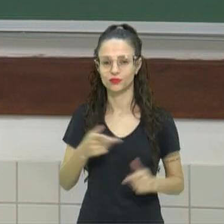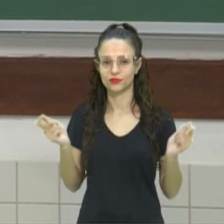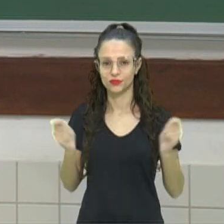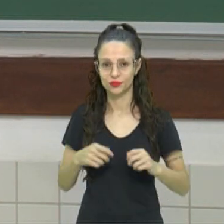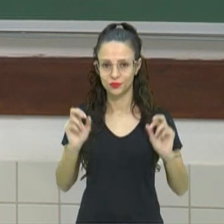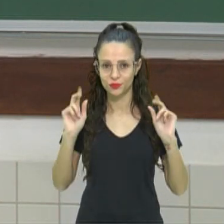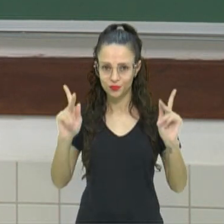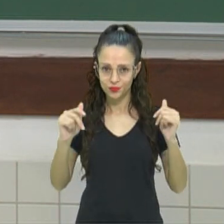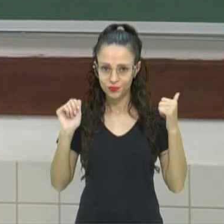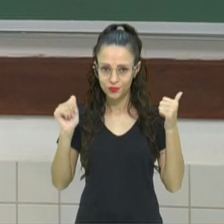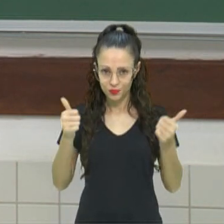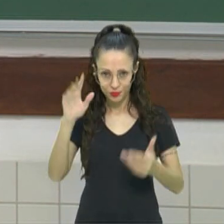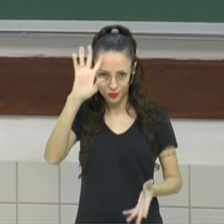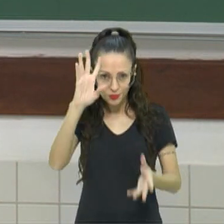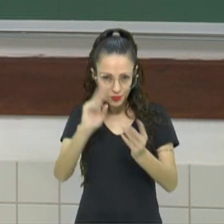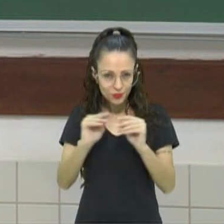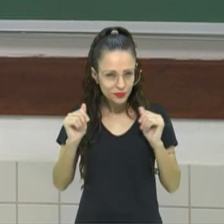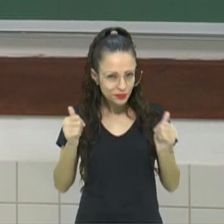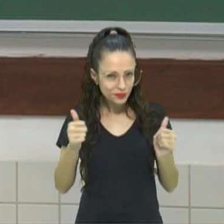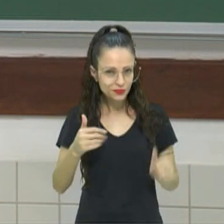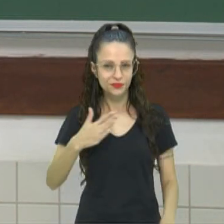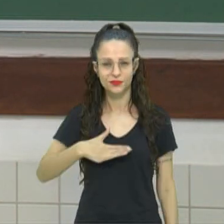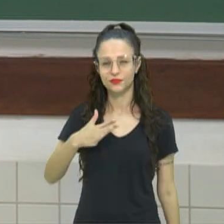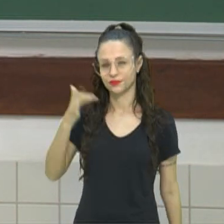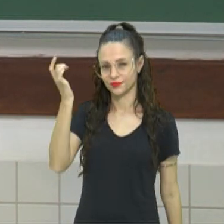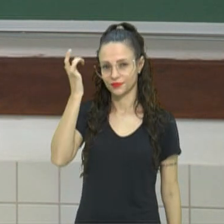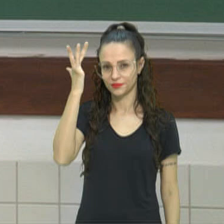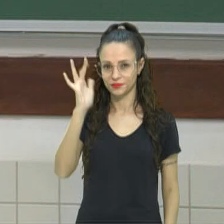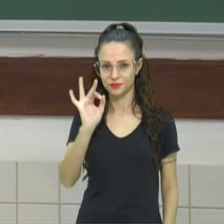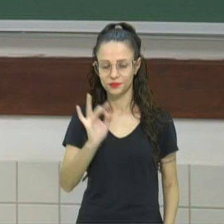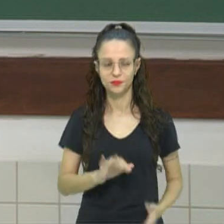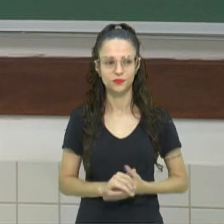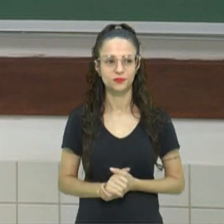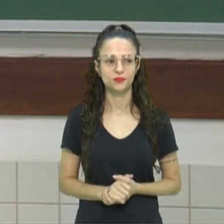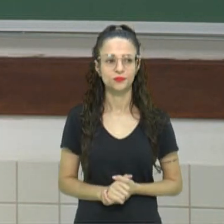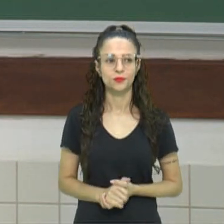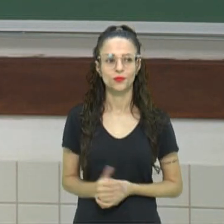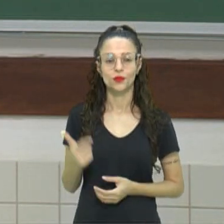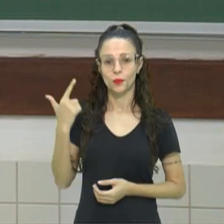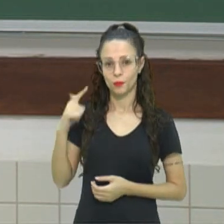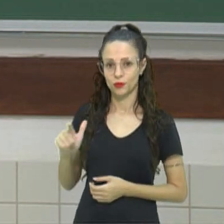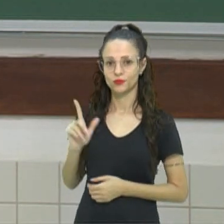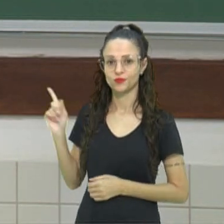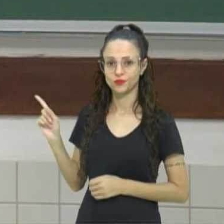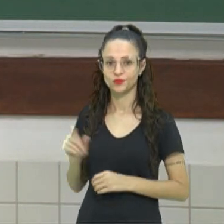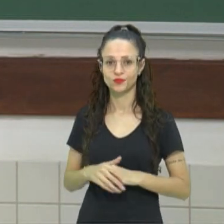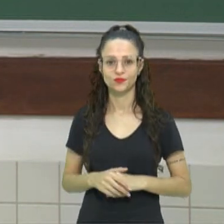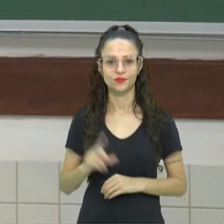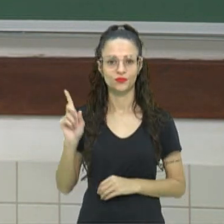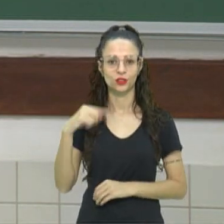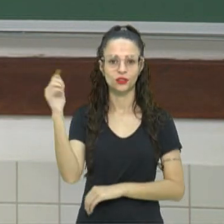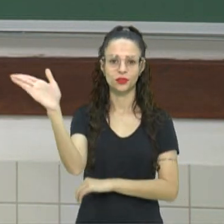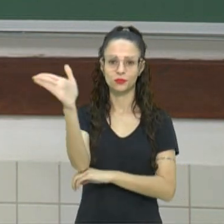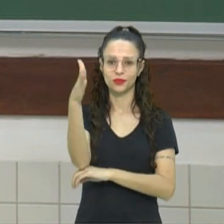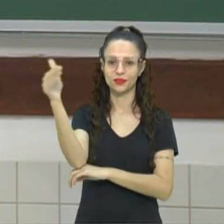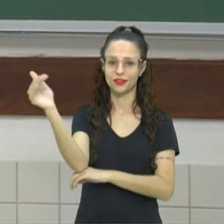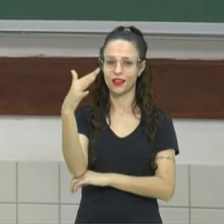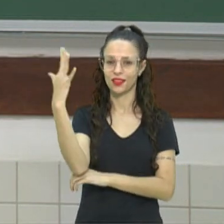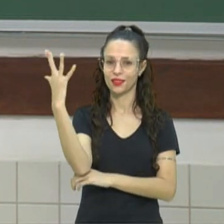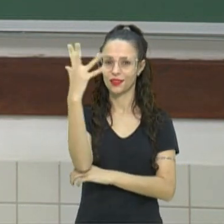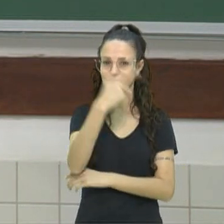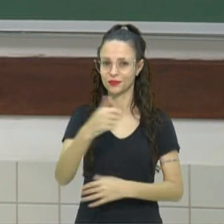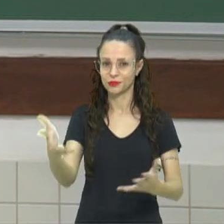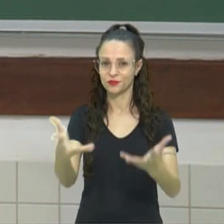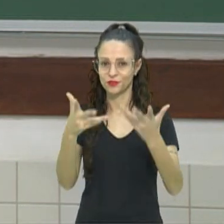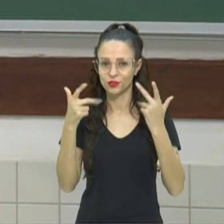ok? Beleza? Entendeu? Tranquilo, né? Vamos para o próximo? O próximo tem a nossa bandeira, linda e